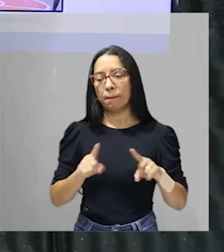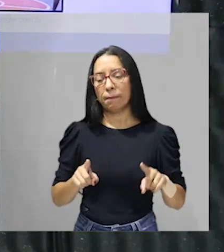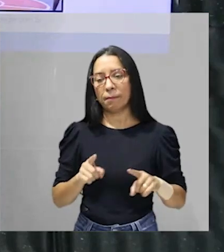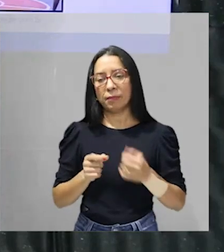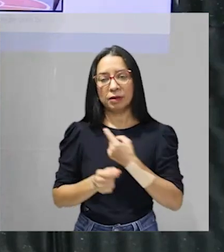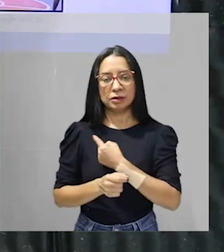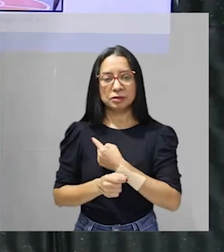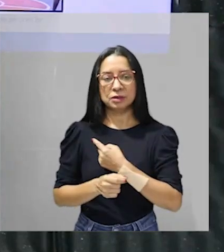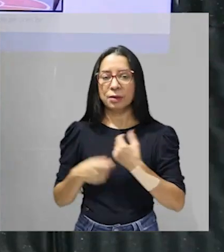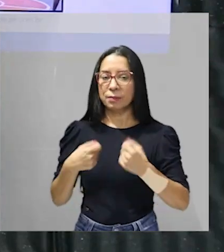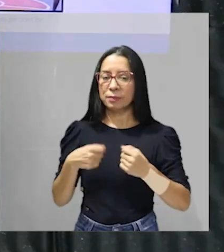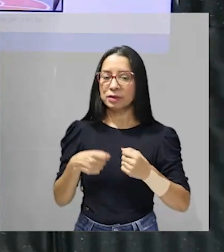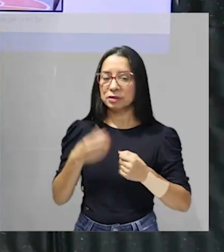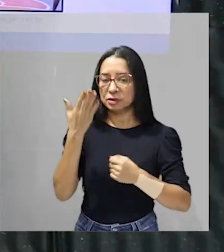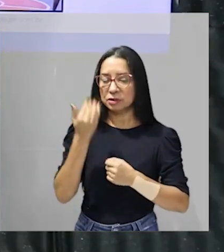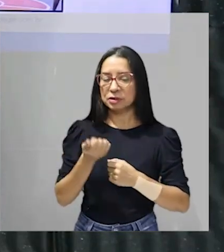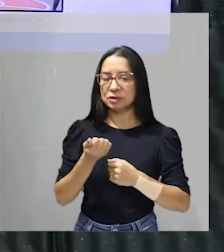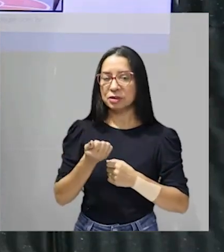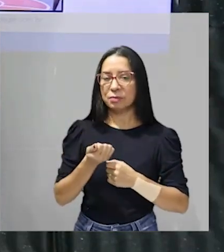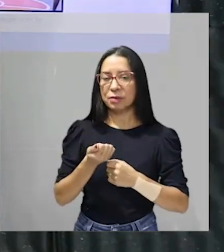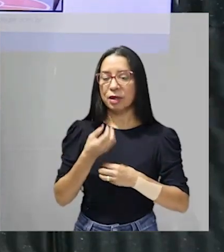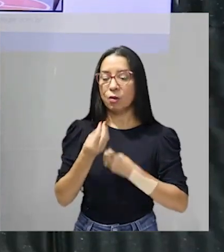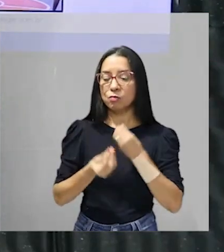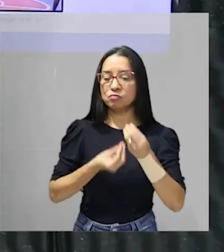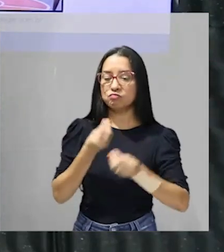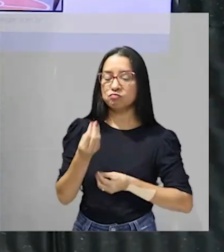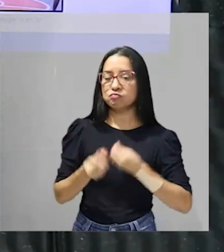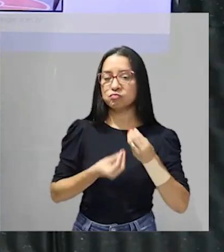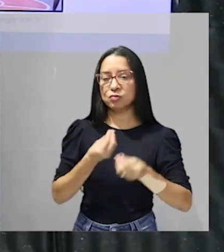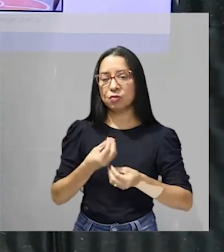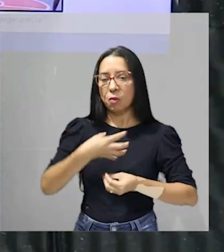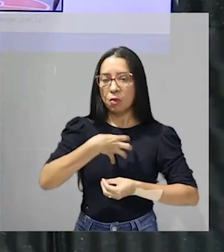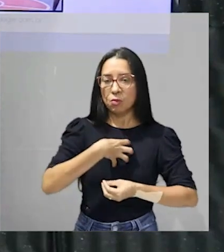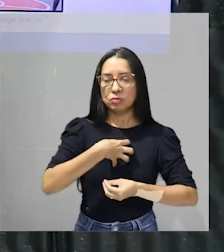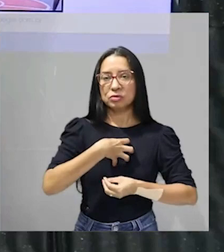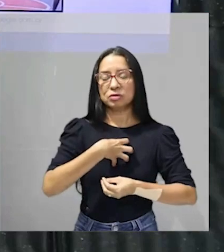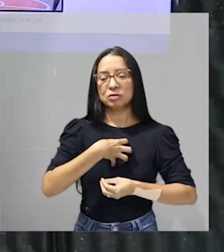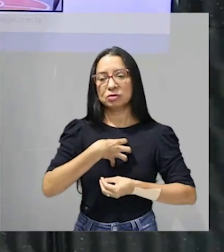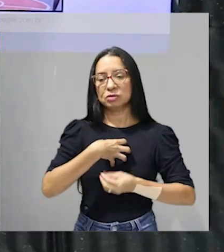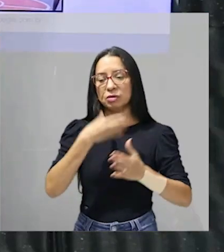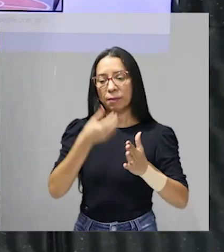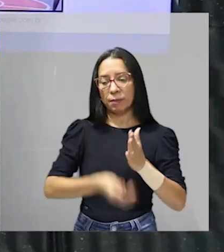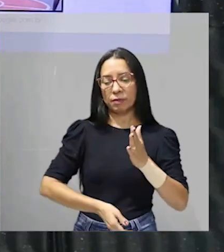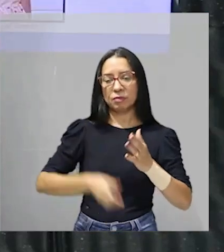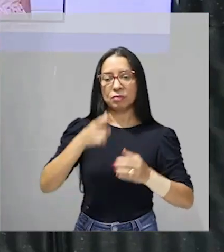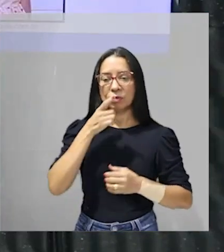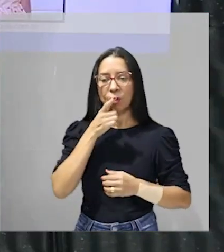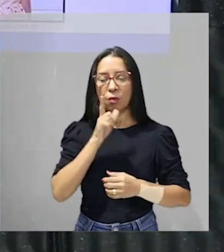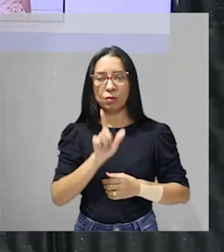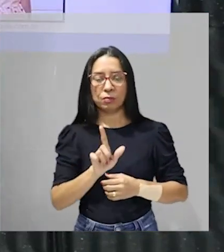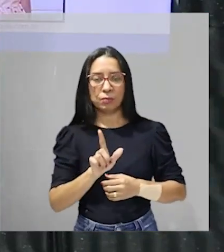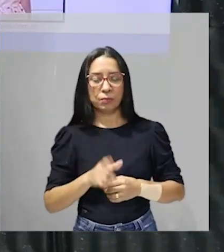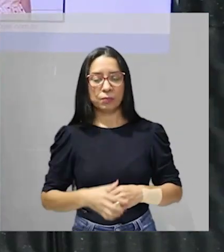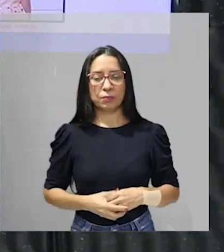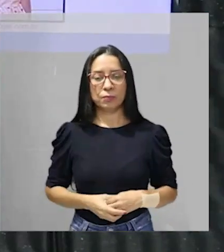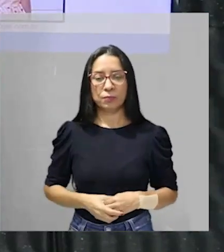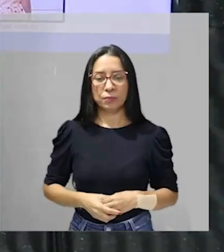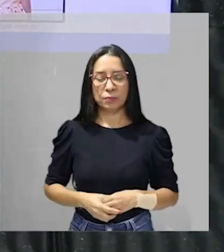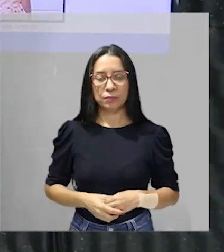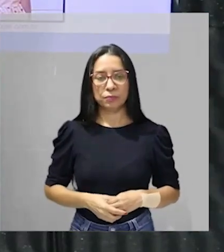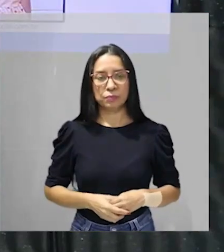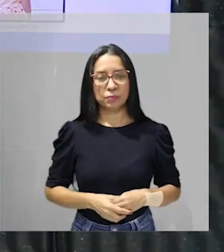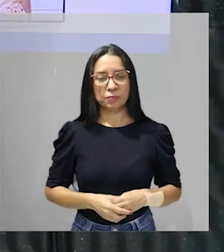com aquelas questões ali de Vitória e derrota mostrar que a questão de ensinar valores para essas crianças os jogos